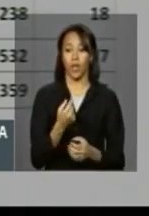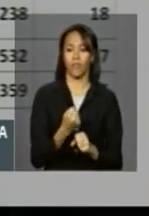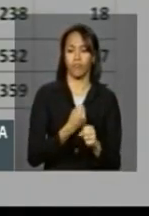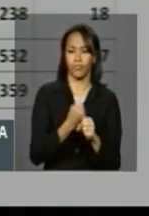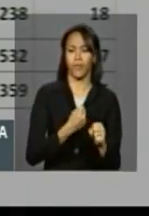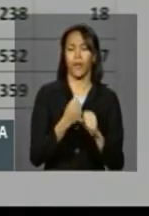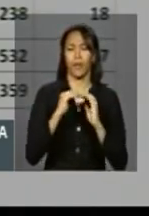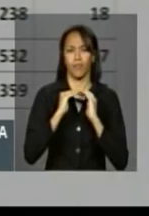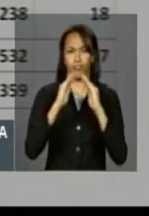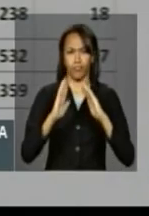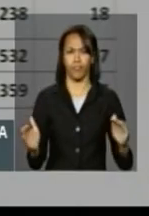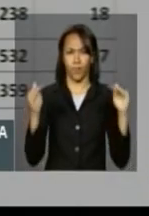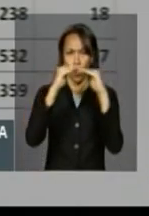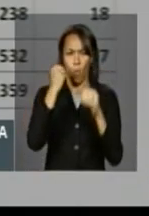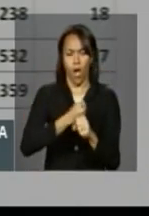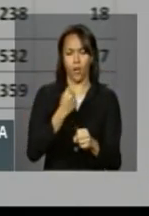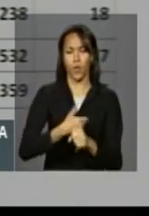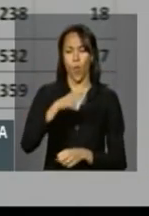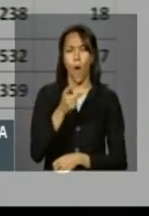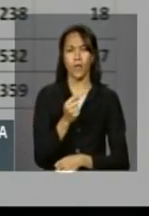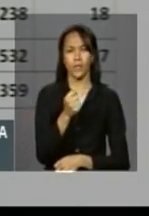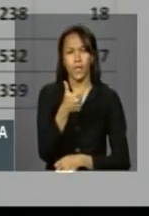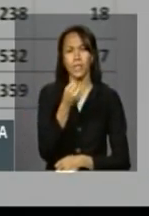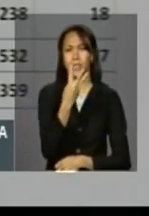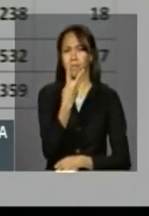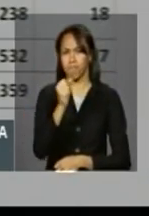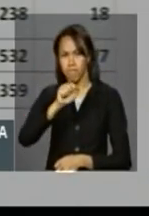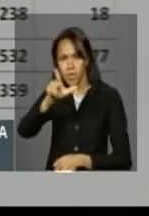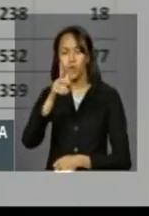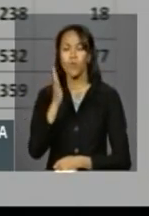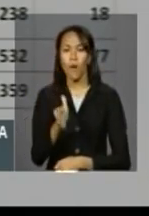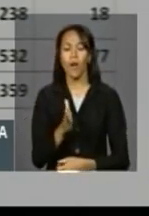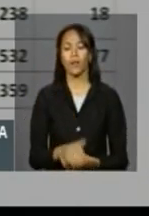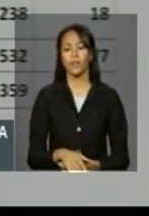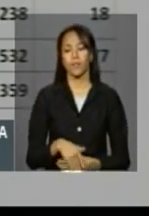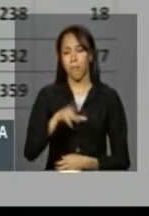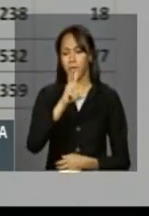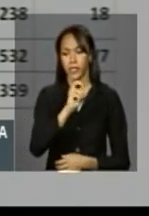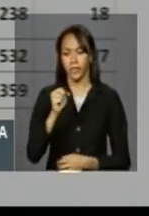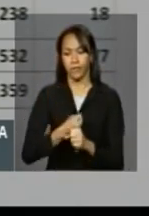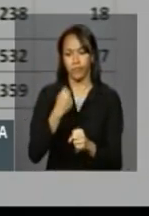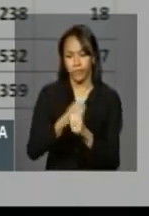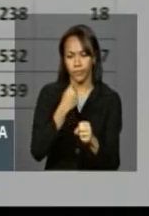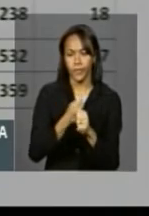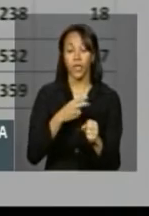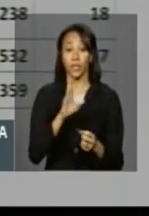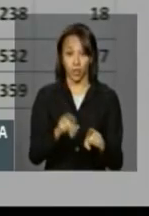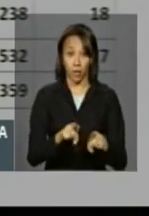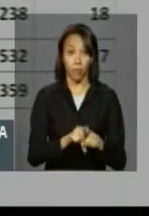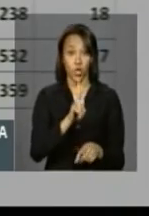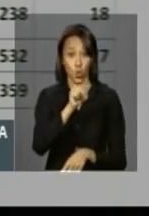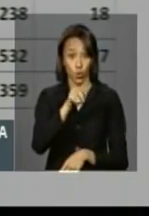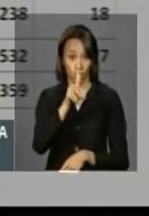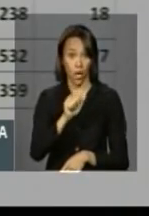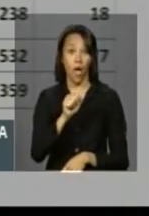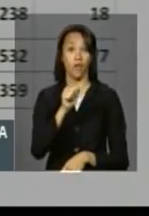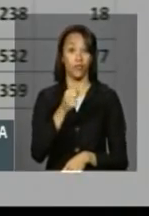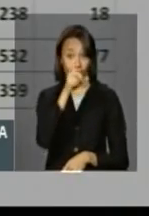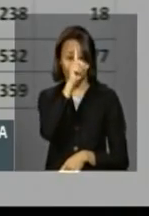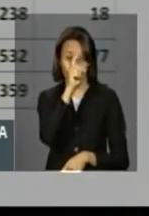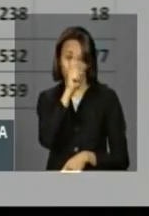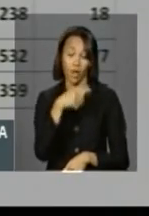quadras esportivas quase 3 mil também, mais de 500 em obras, unidades de pronto atendimento aí pelo Ministério da Saúde, são